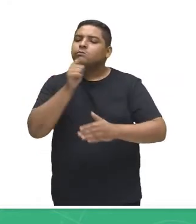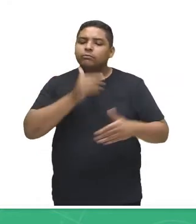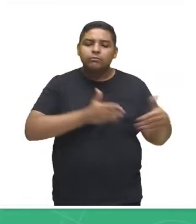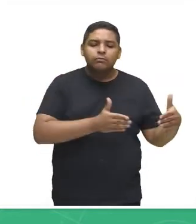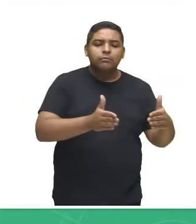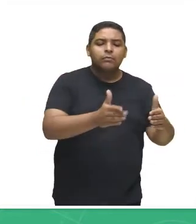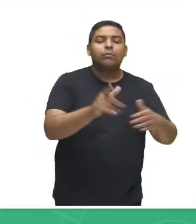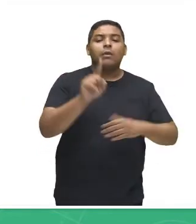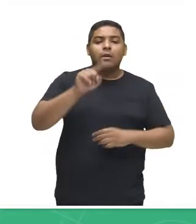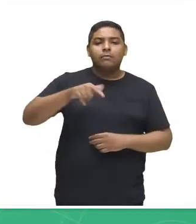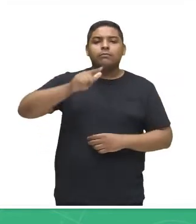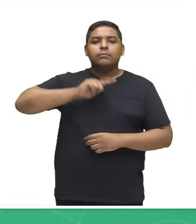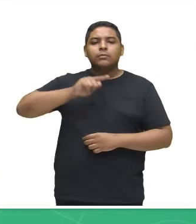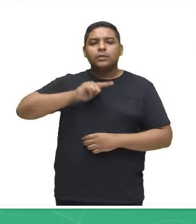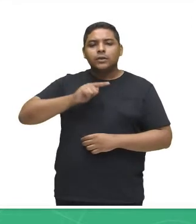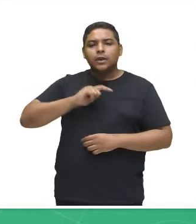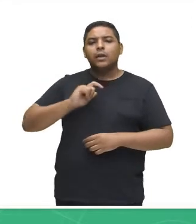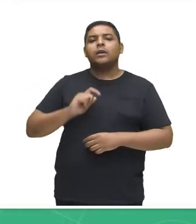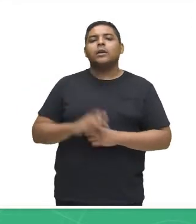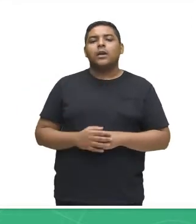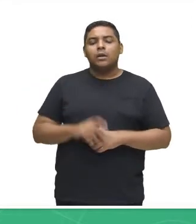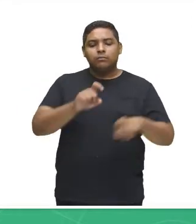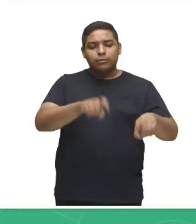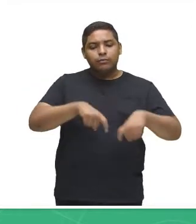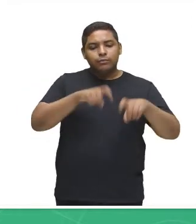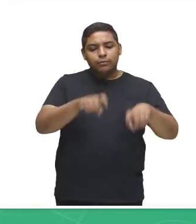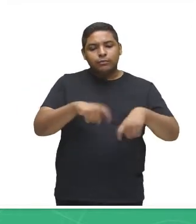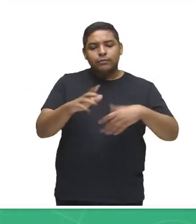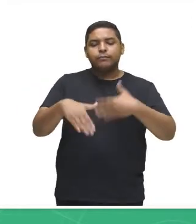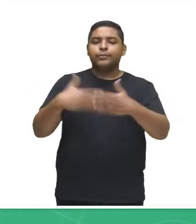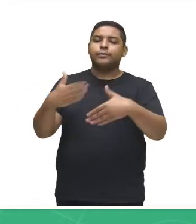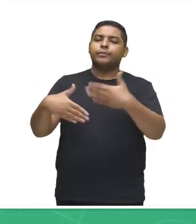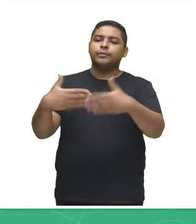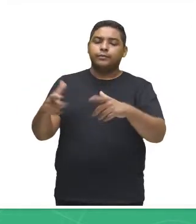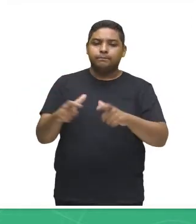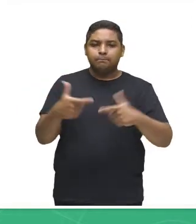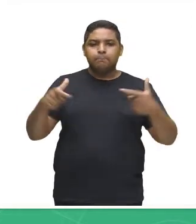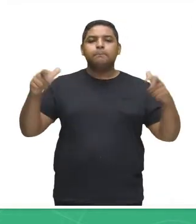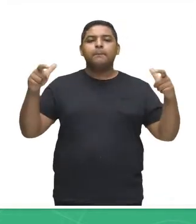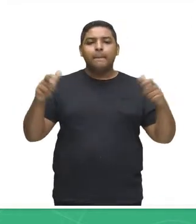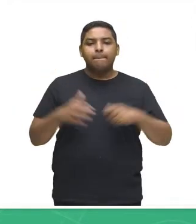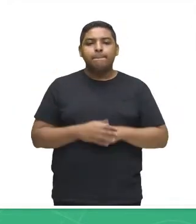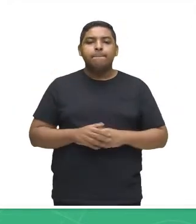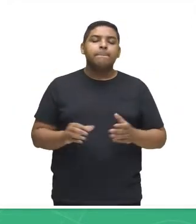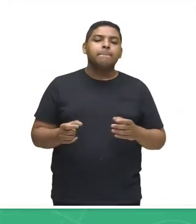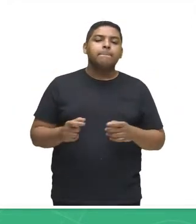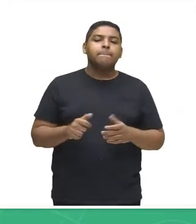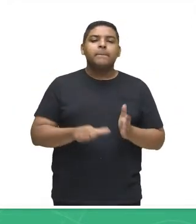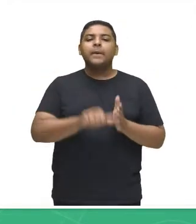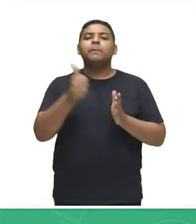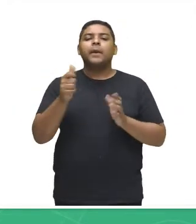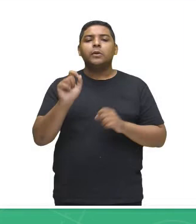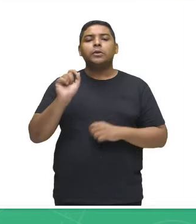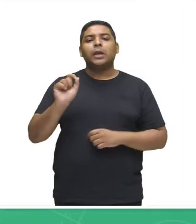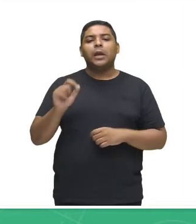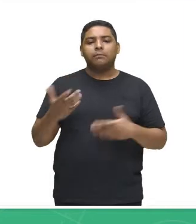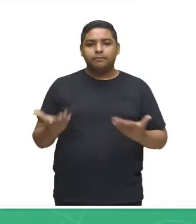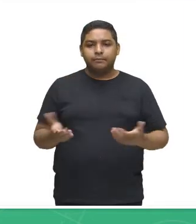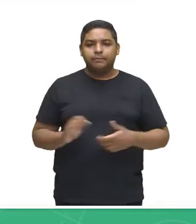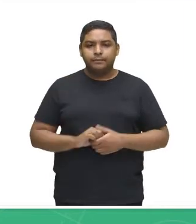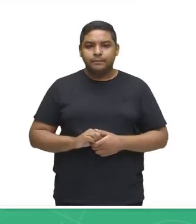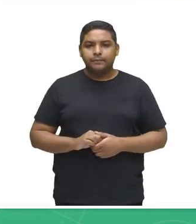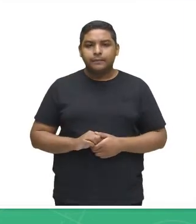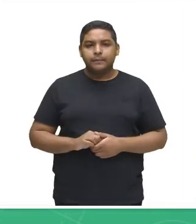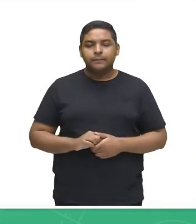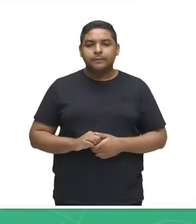de desenvolvimento agrícola muito maior, certo? Quais são esses primeiros grupos? Vamos lá, então? Olha aí. Trouxemos para